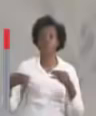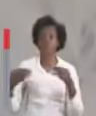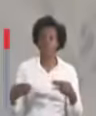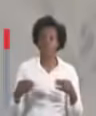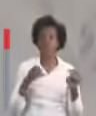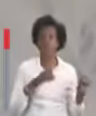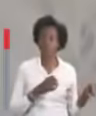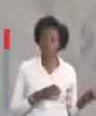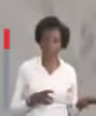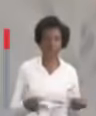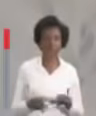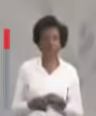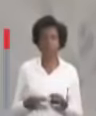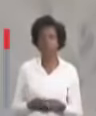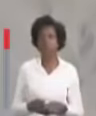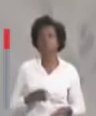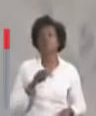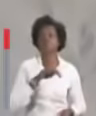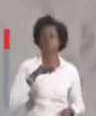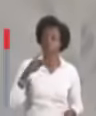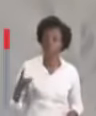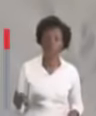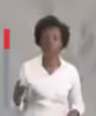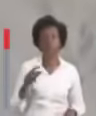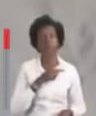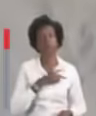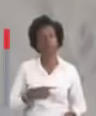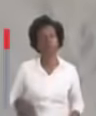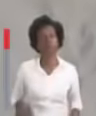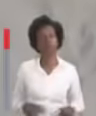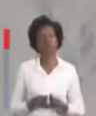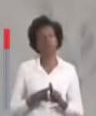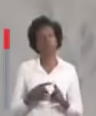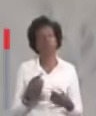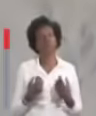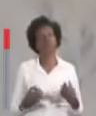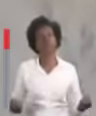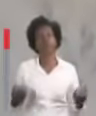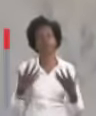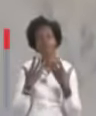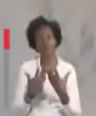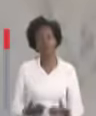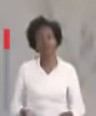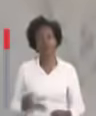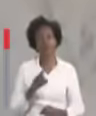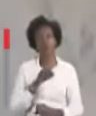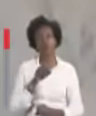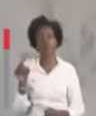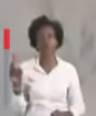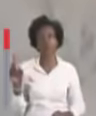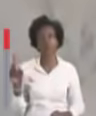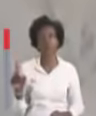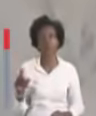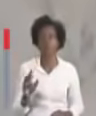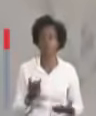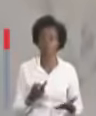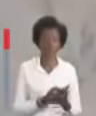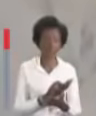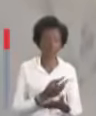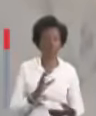e junto ao ao Ministério Público seu presidente que é inconcebível né que por alguma